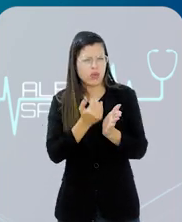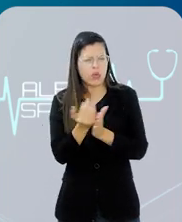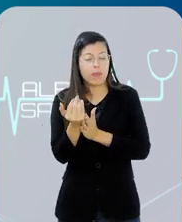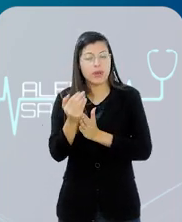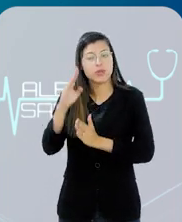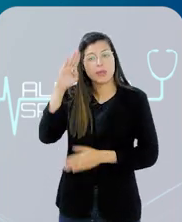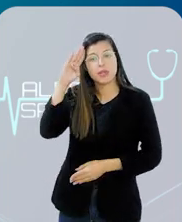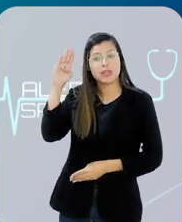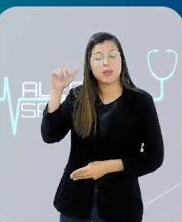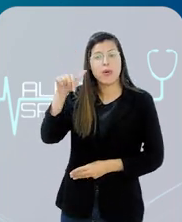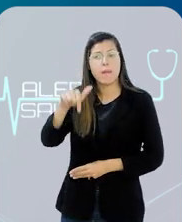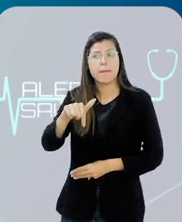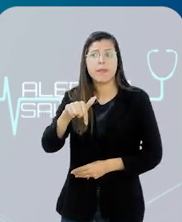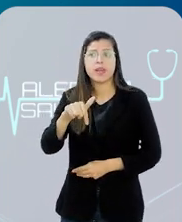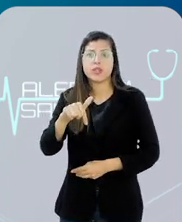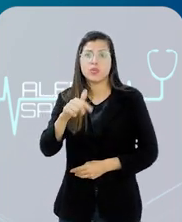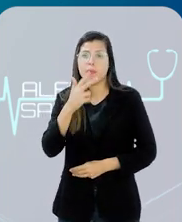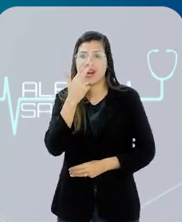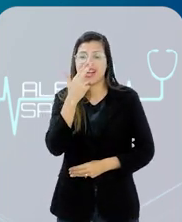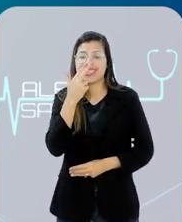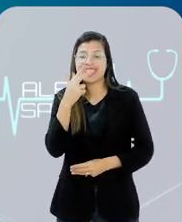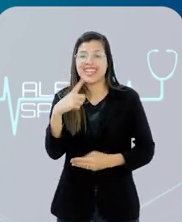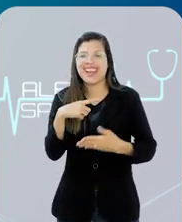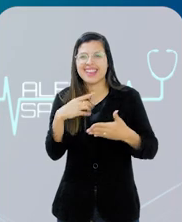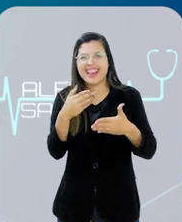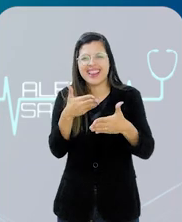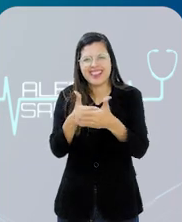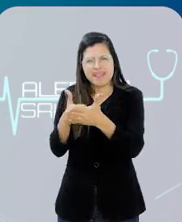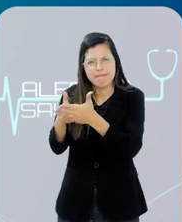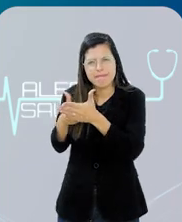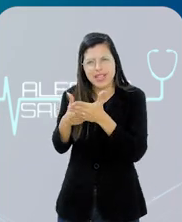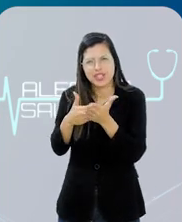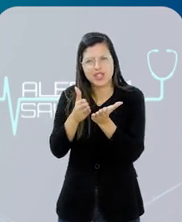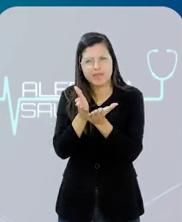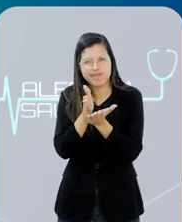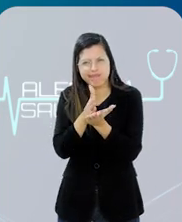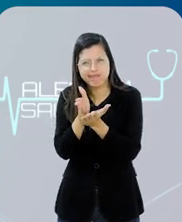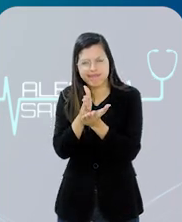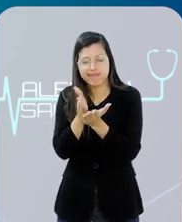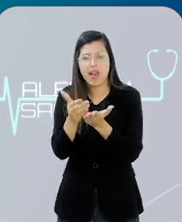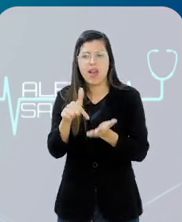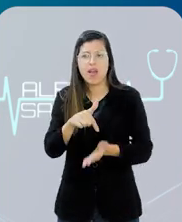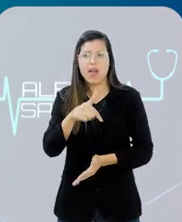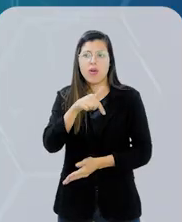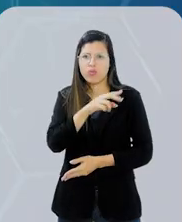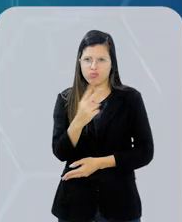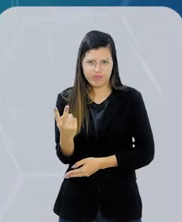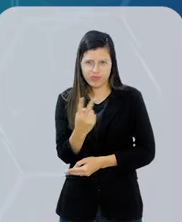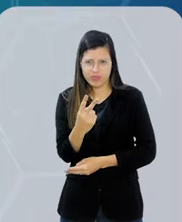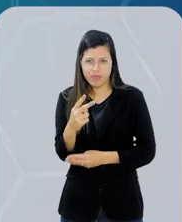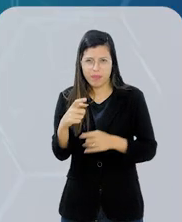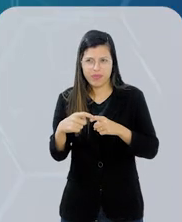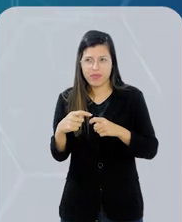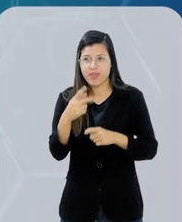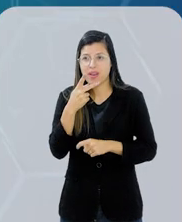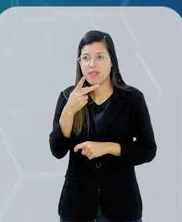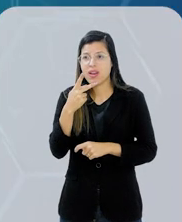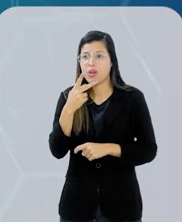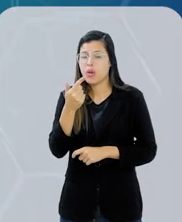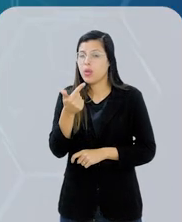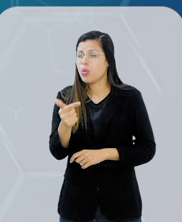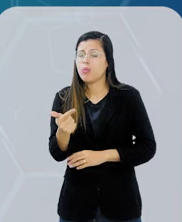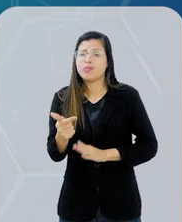principalmente para aquelas que estão num limite, já que Marcelo falou bem, o Matheus idem, a gente não tem